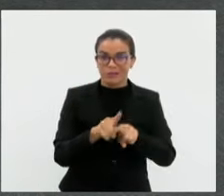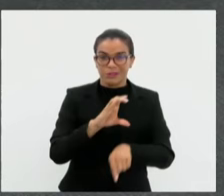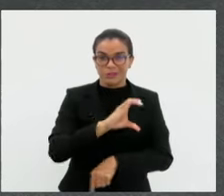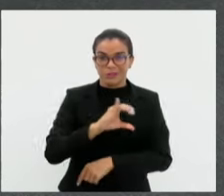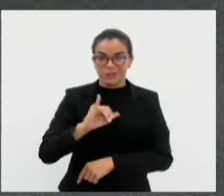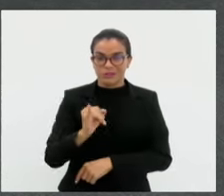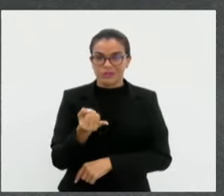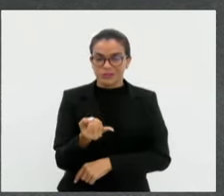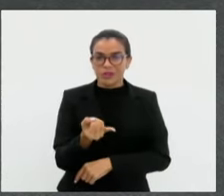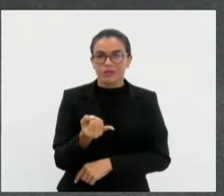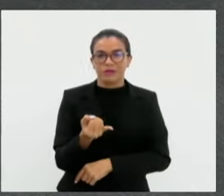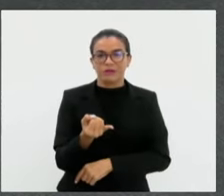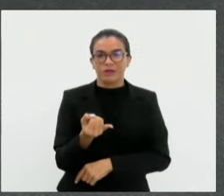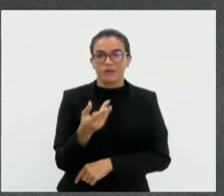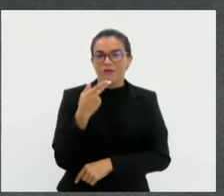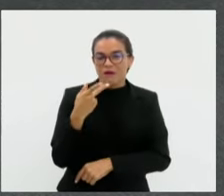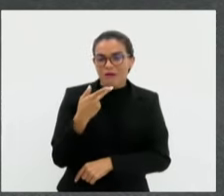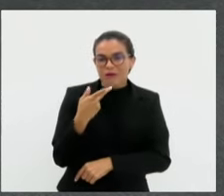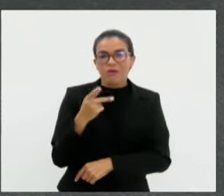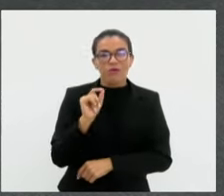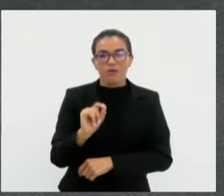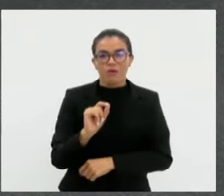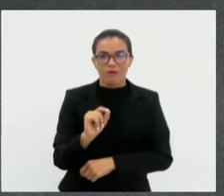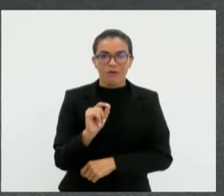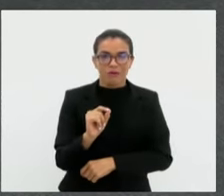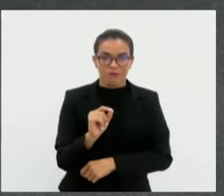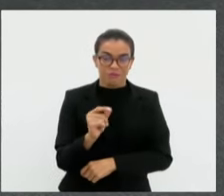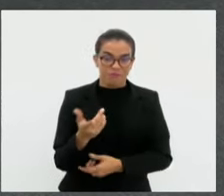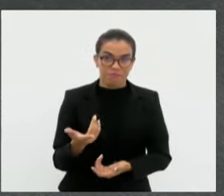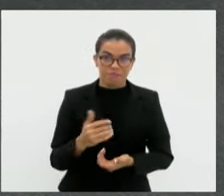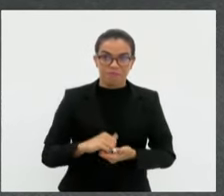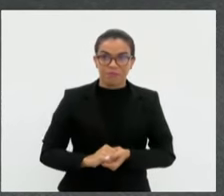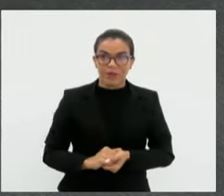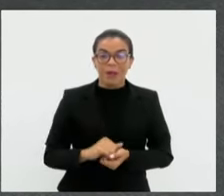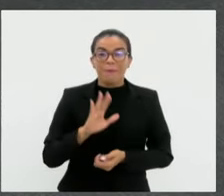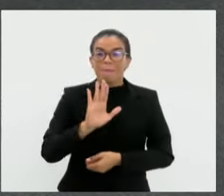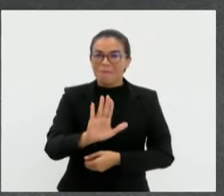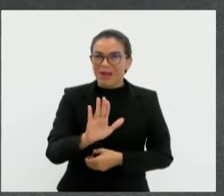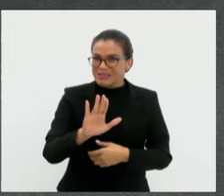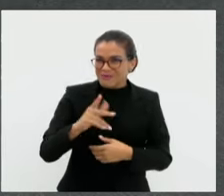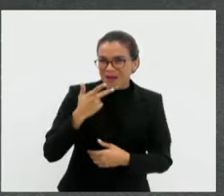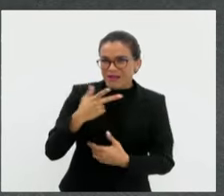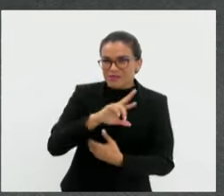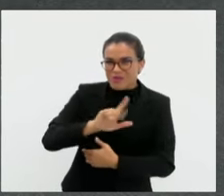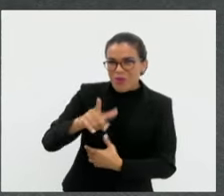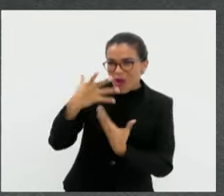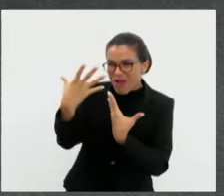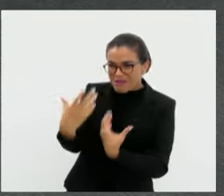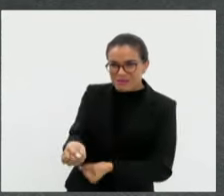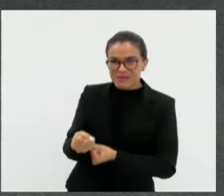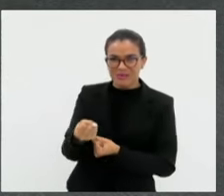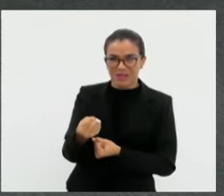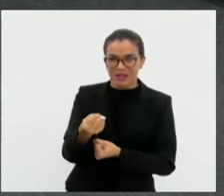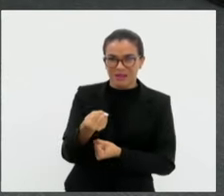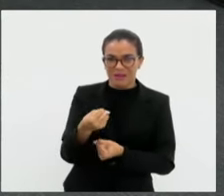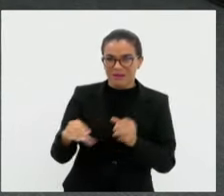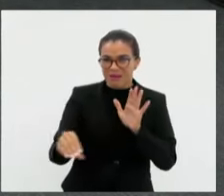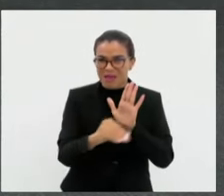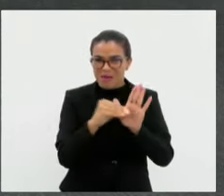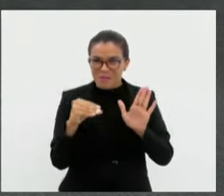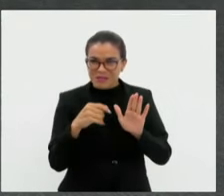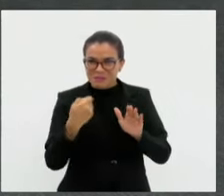posterior, dizendo que essa emenda, por determinada razão, não cabe. Mas não aceitar que a emenda seja